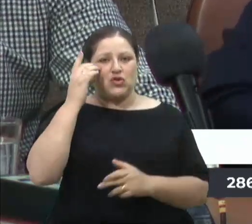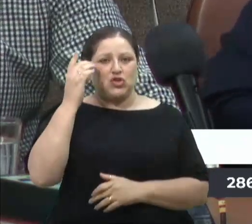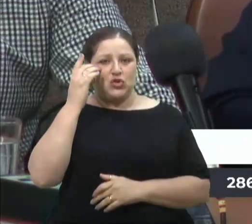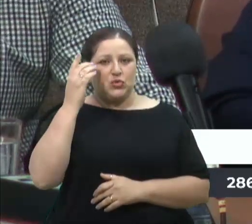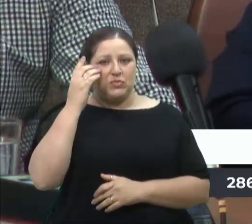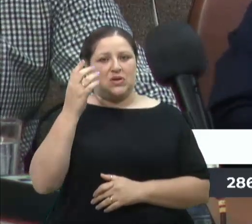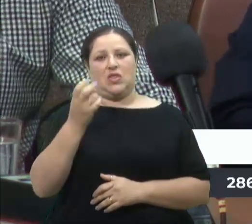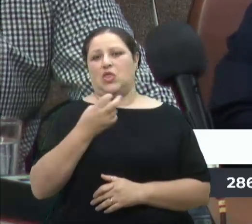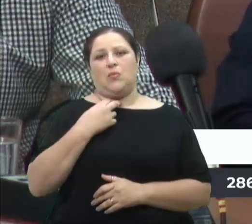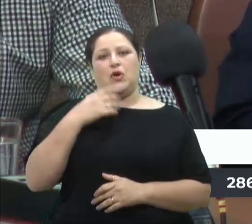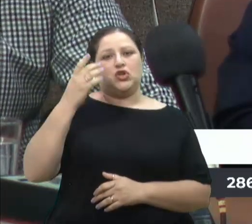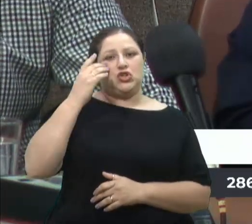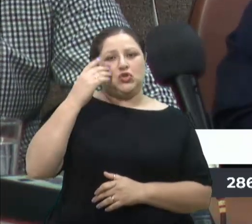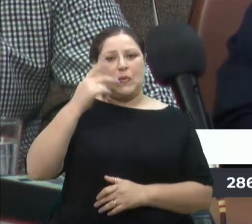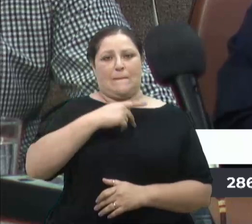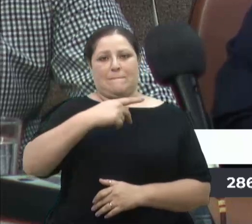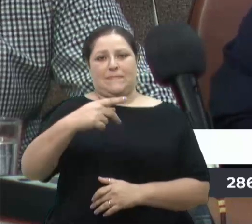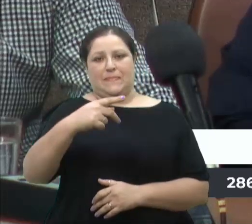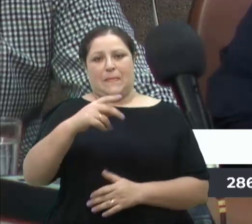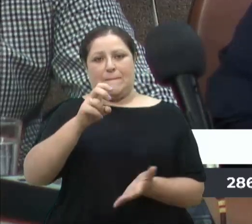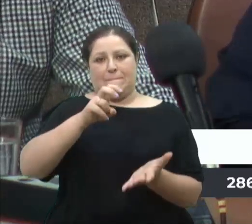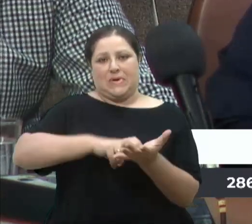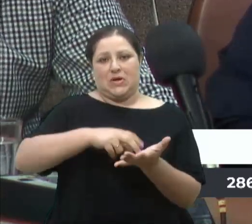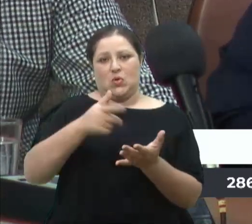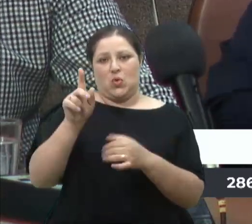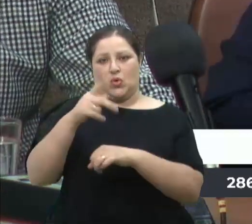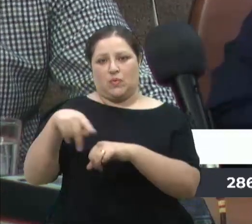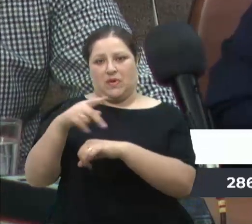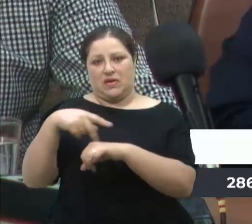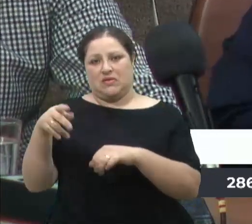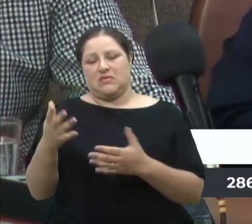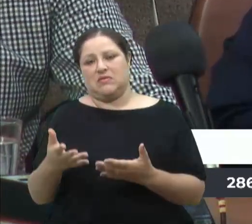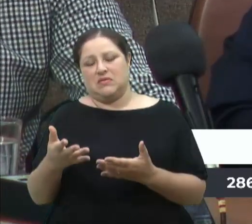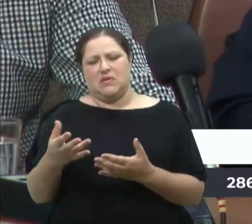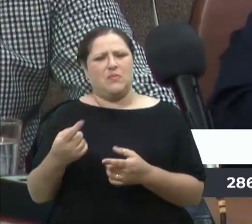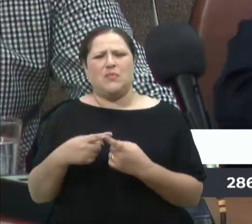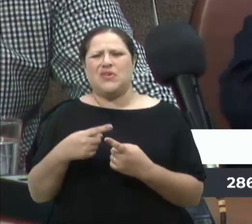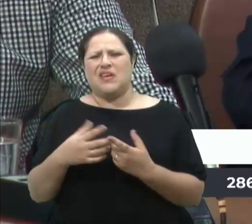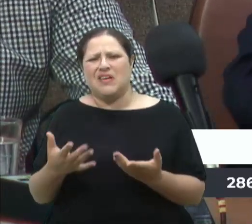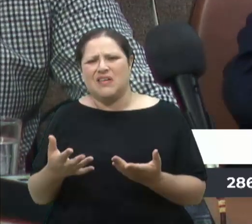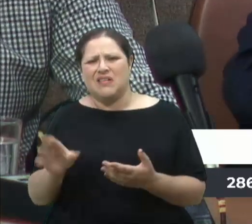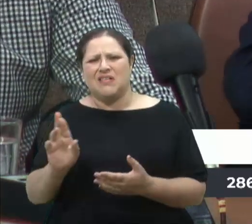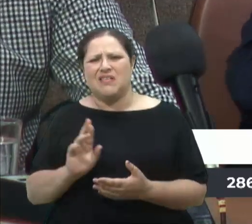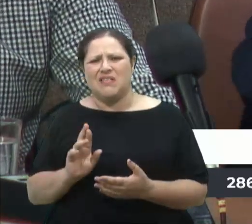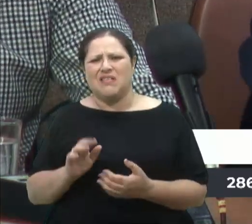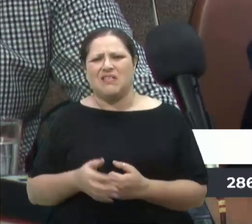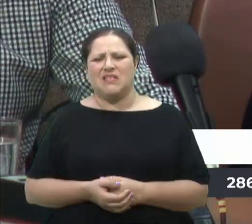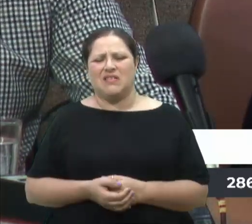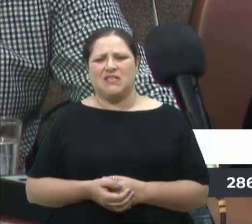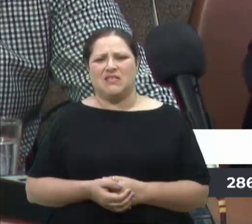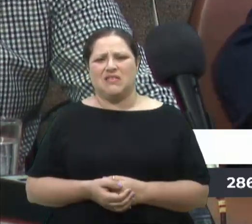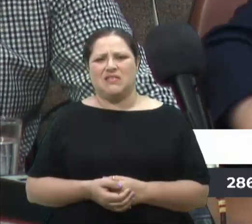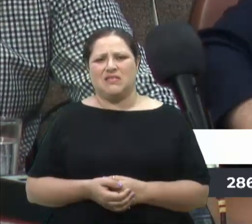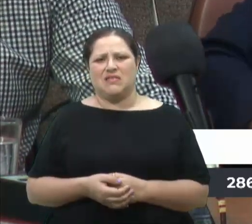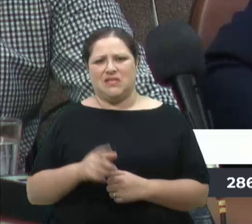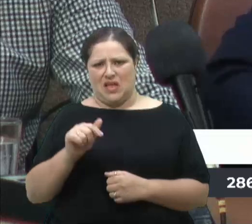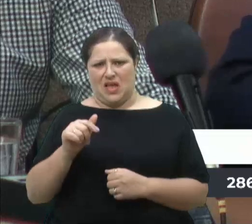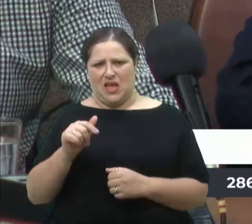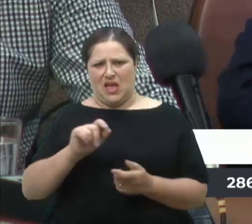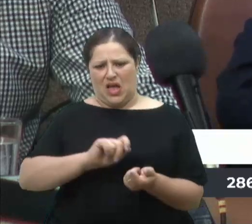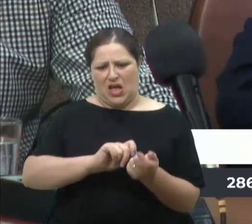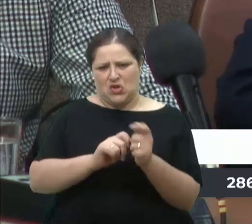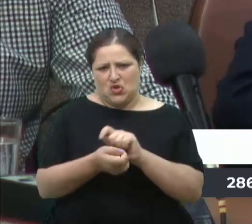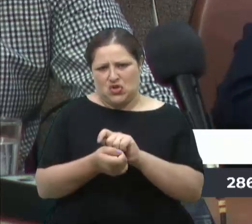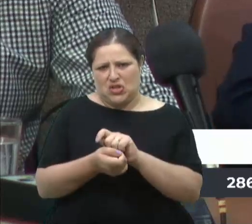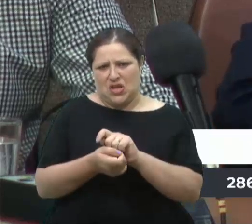não pode a Dilma ser presidente de um banco internacional Por que isso para a ajustar